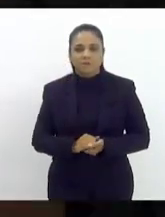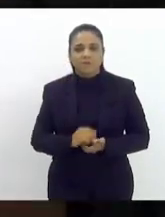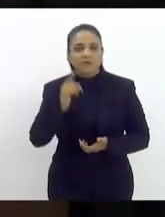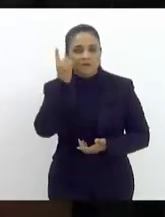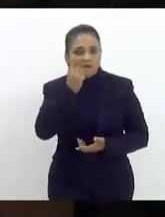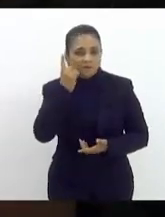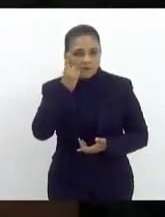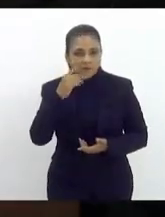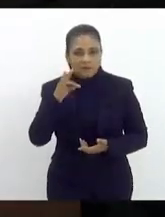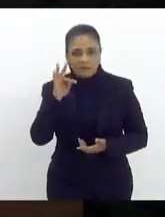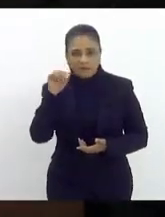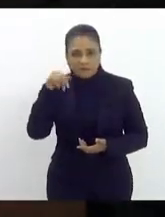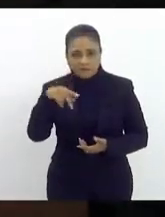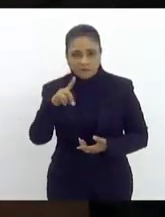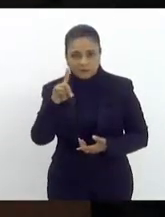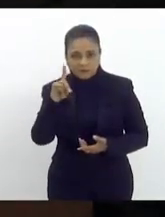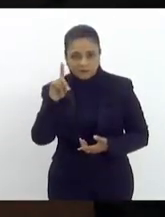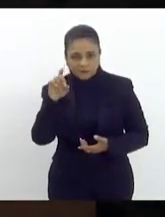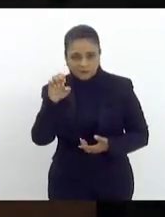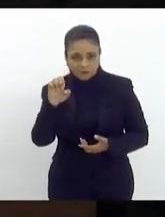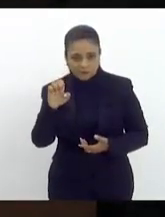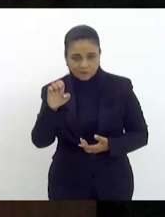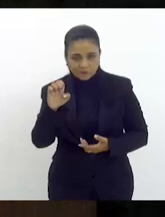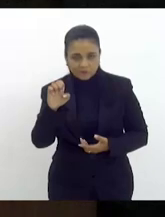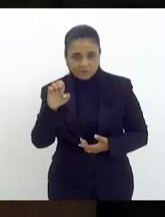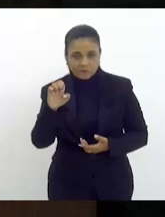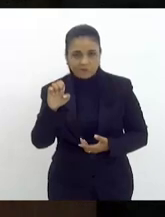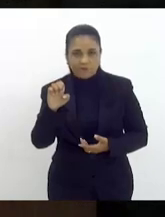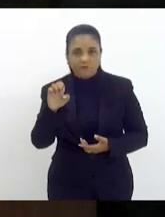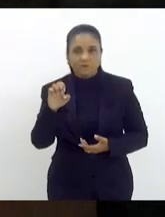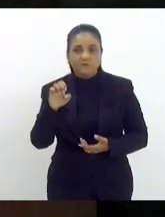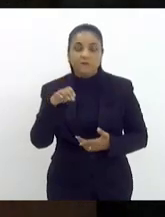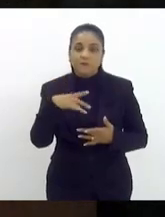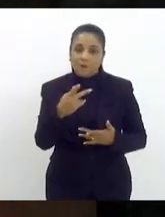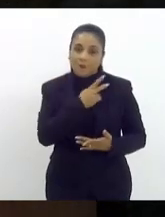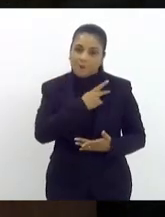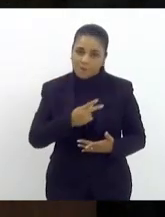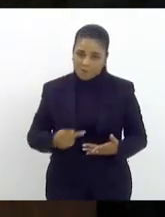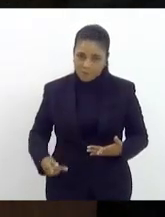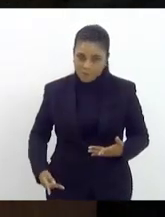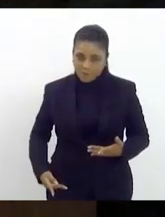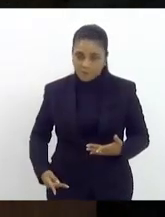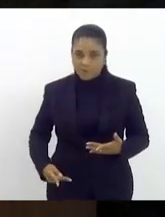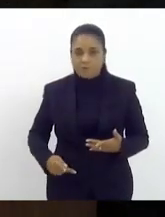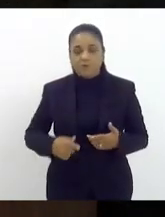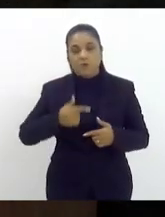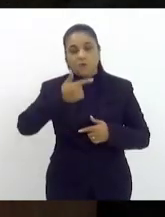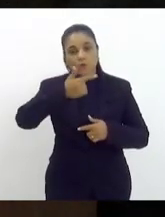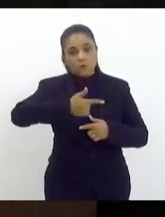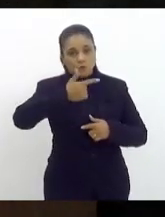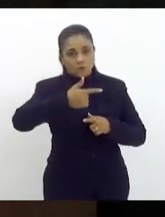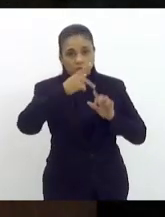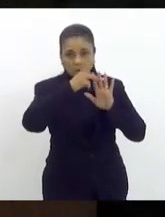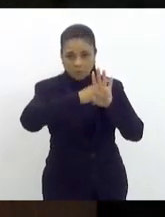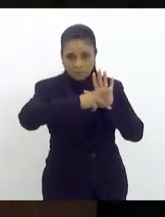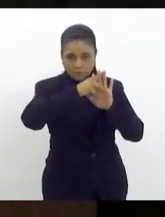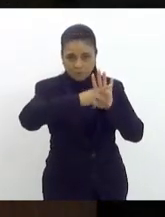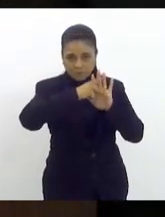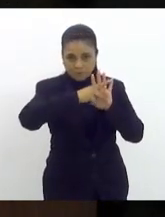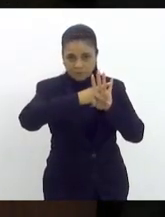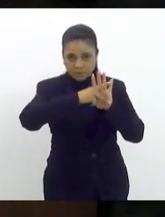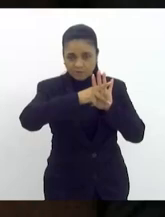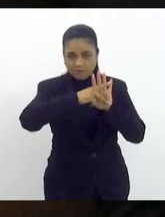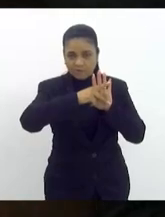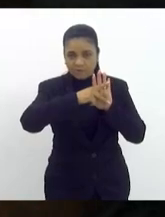Deputado Dante. Senhor presidente, o segundo projeto,